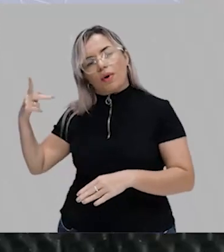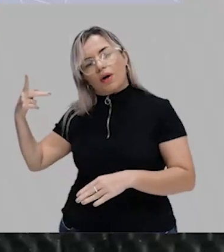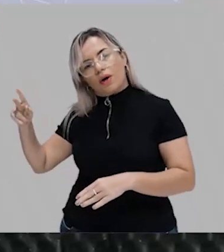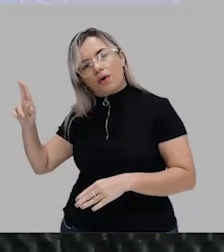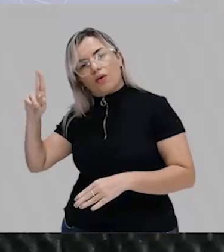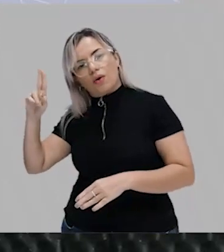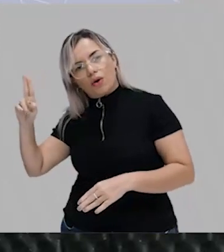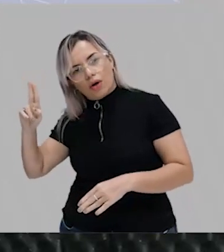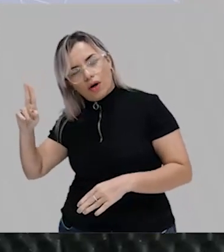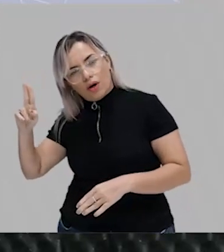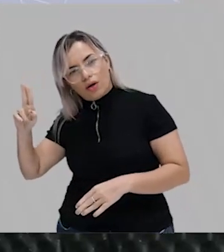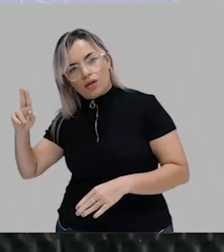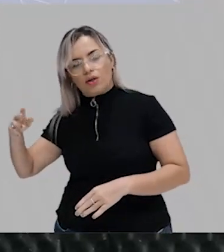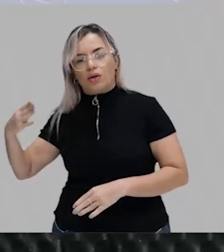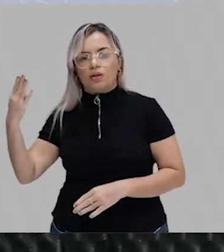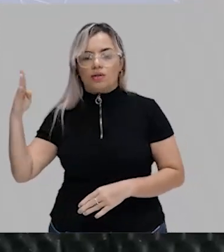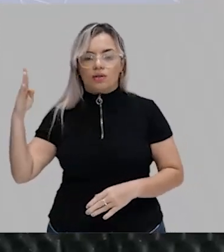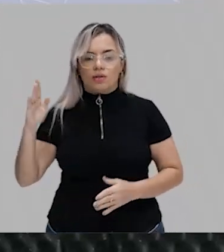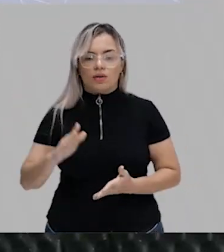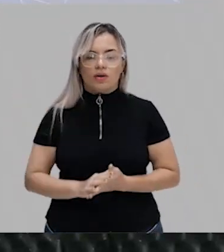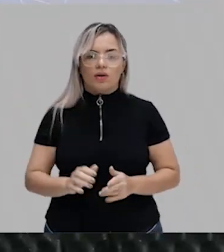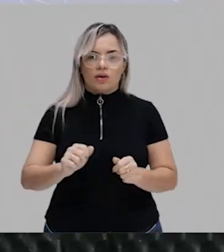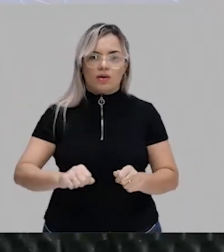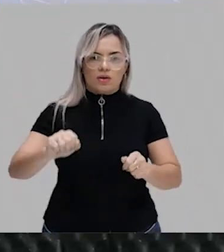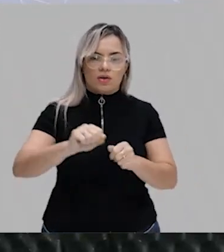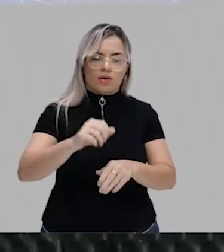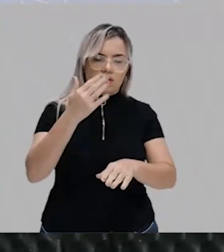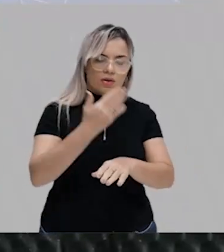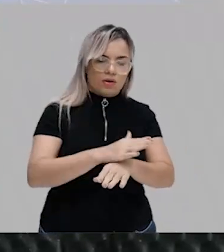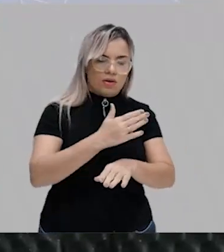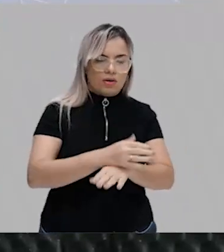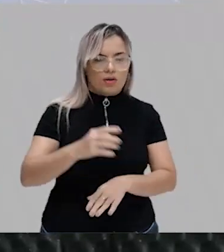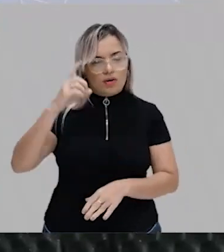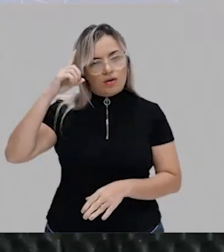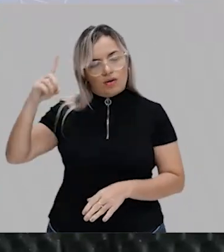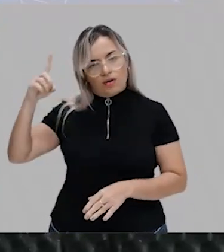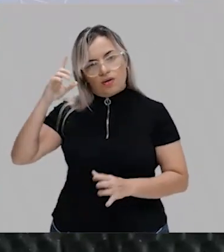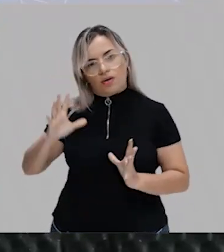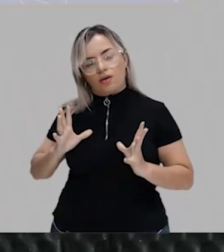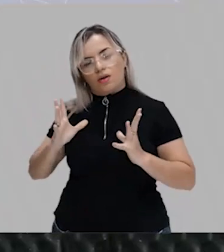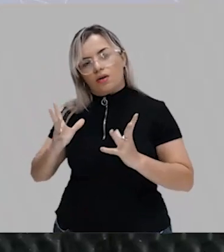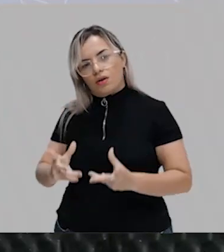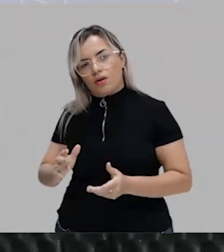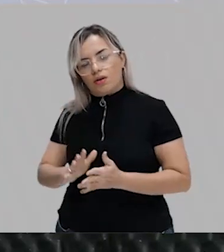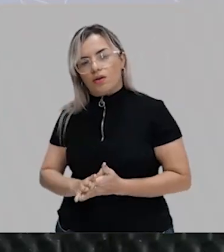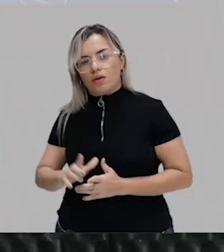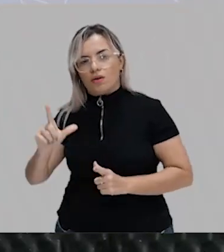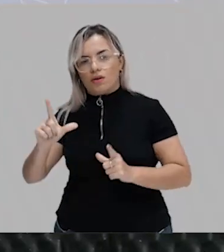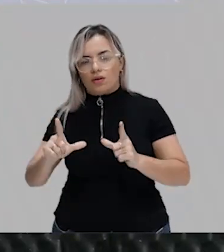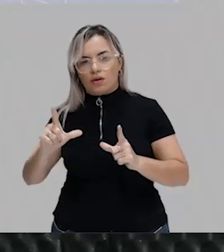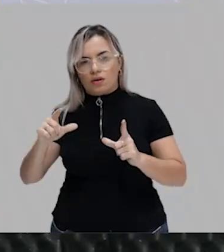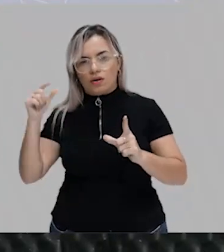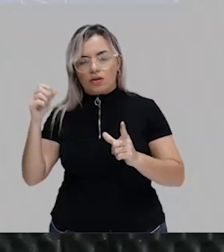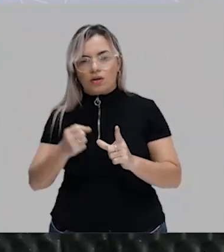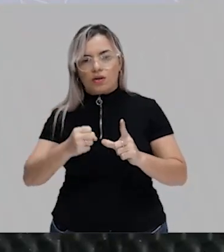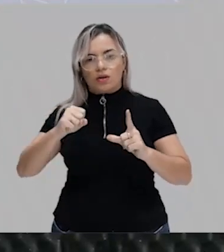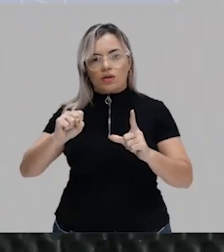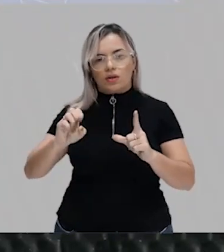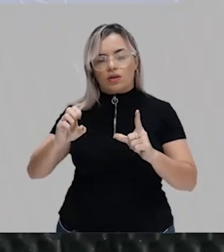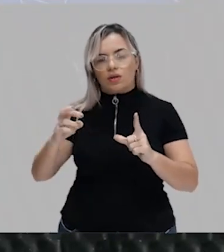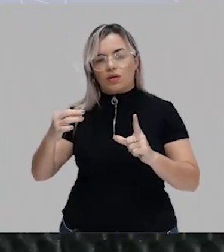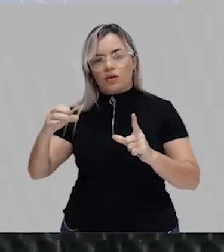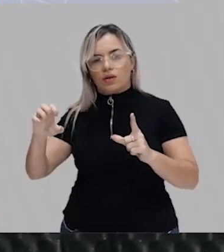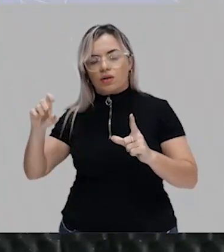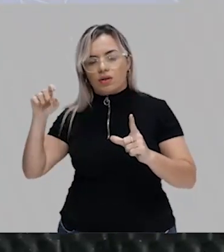Bolívia. Então, façam esse exercício diário. Eu sei que todo dia vocês tiram um tempinho para assistir lá a série de vocês. Façam